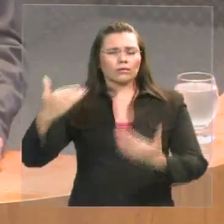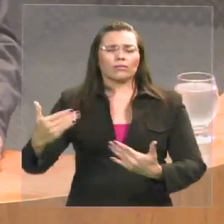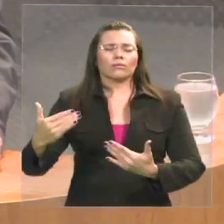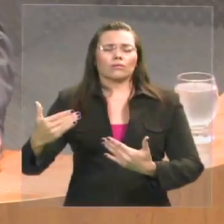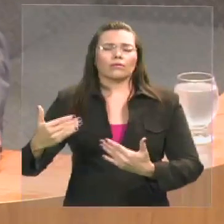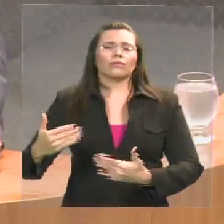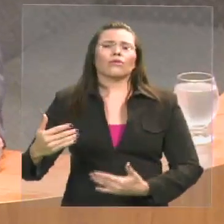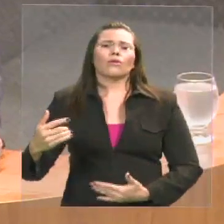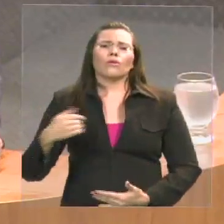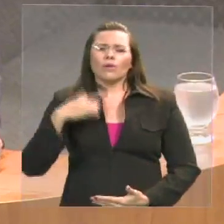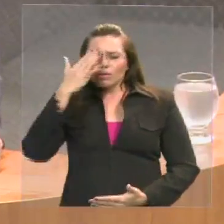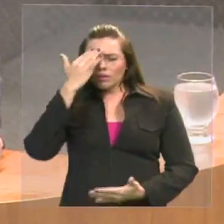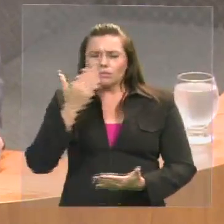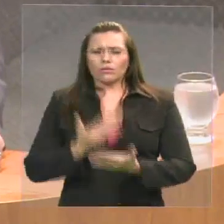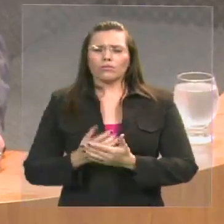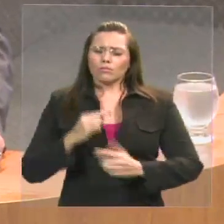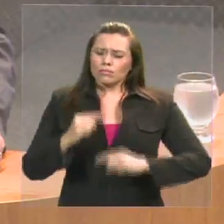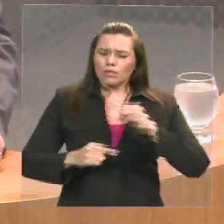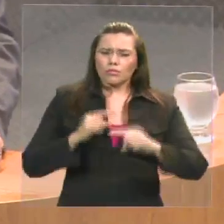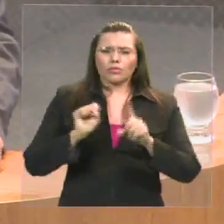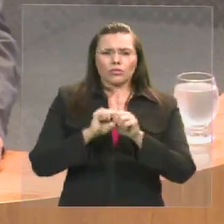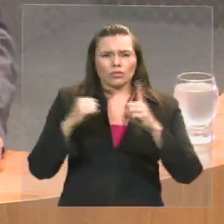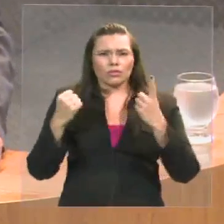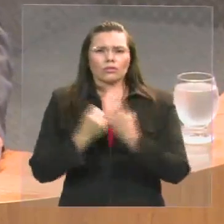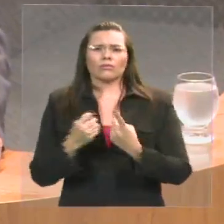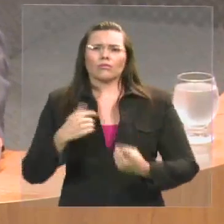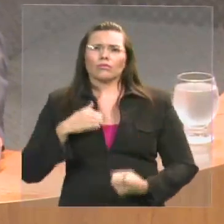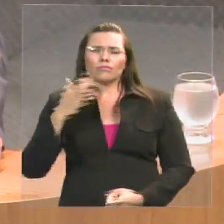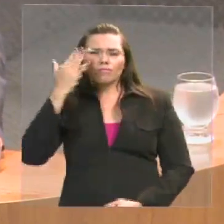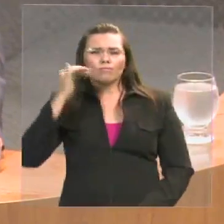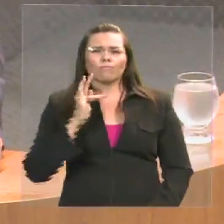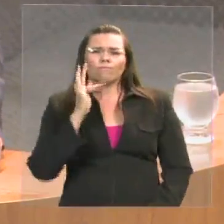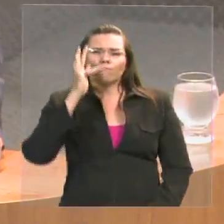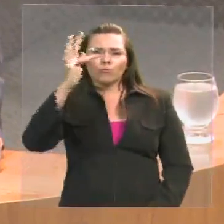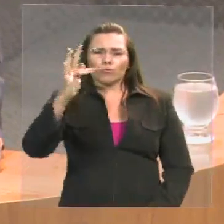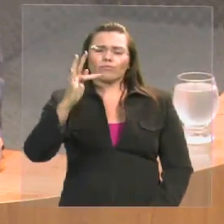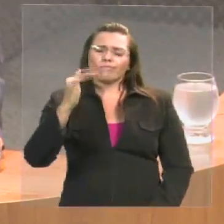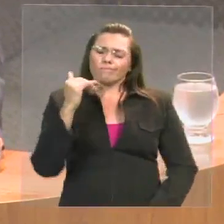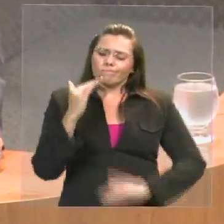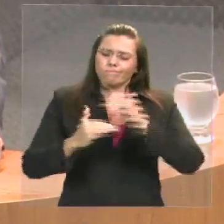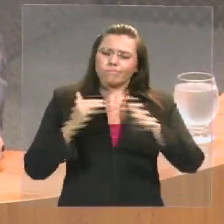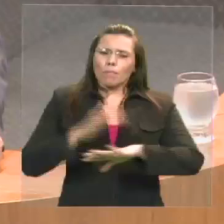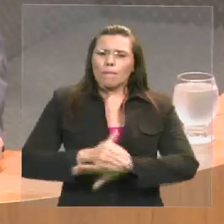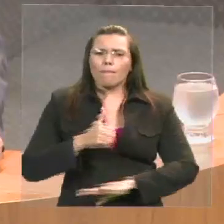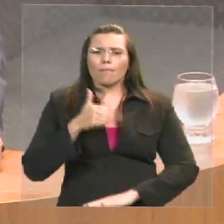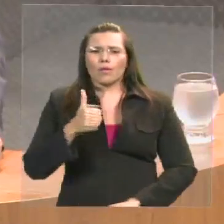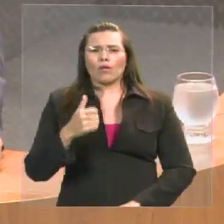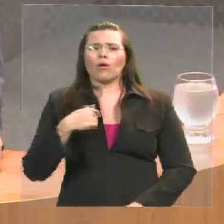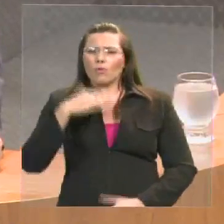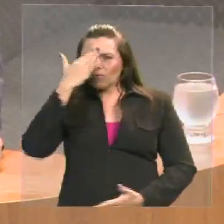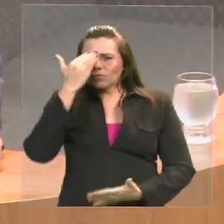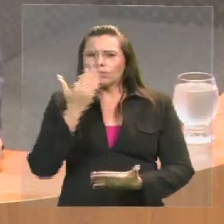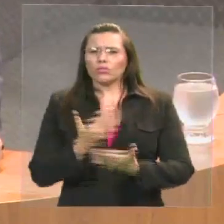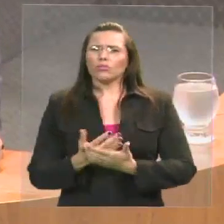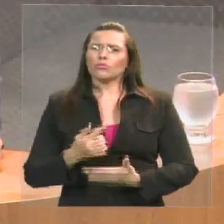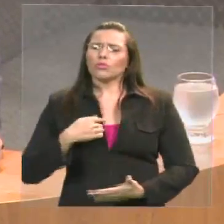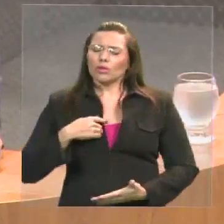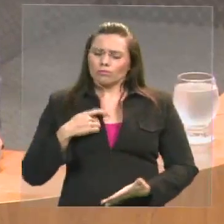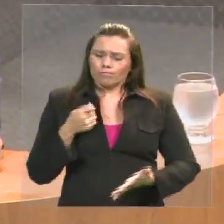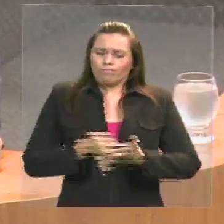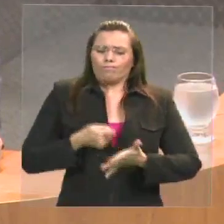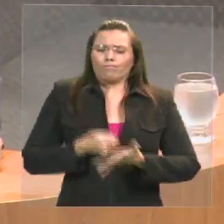esperança de dias melhores, que não desacreditem. Eu acredito que, e vou defender o meu